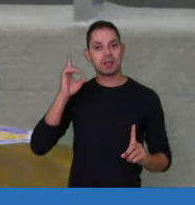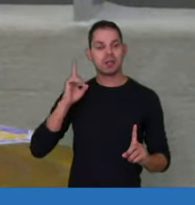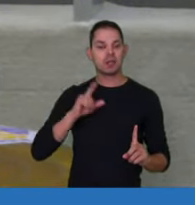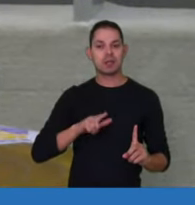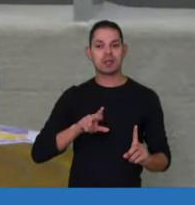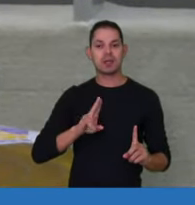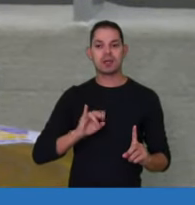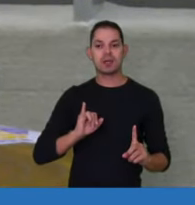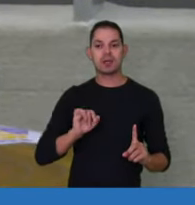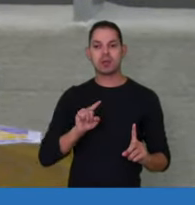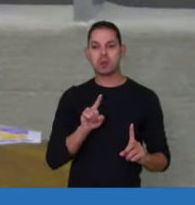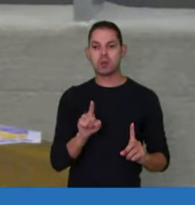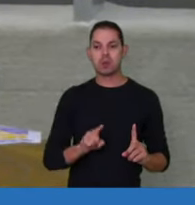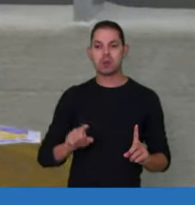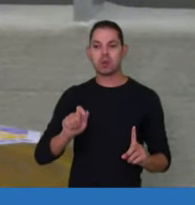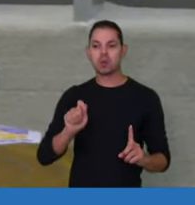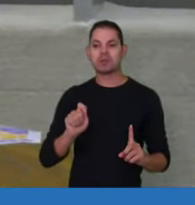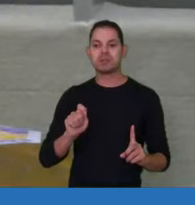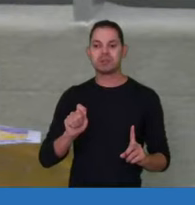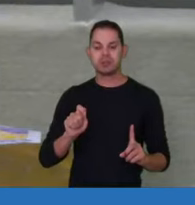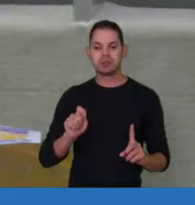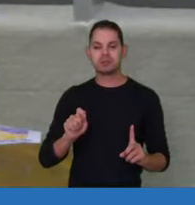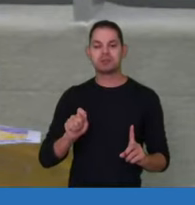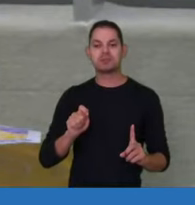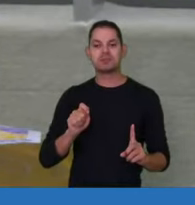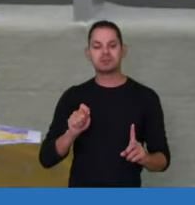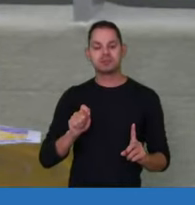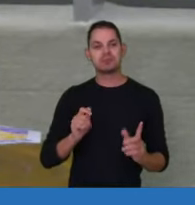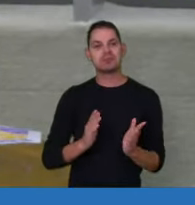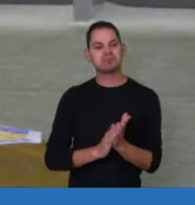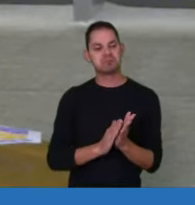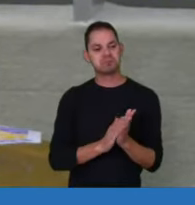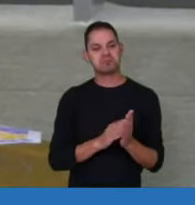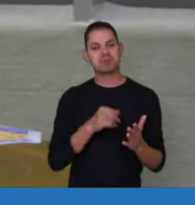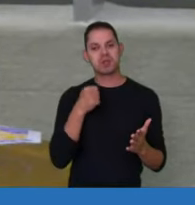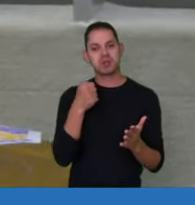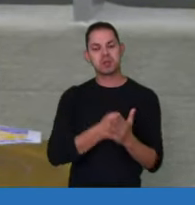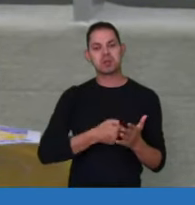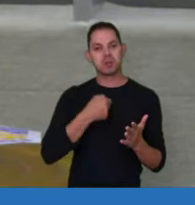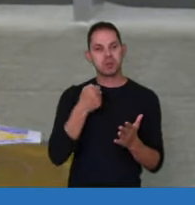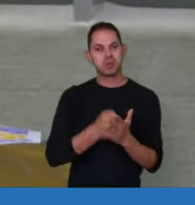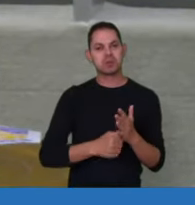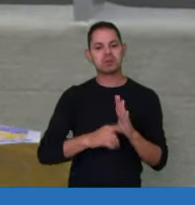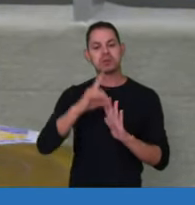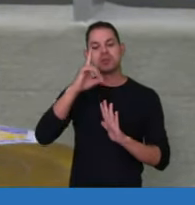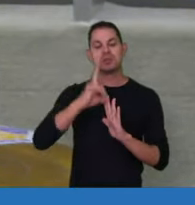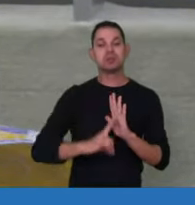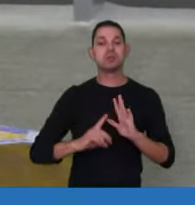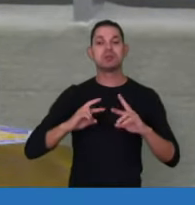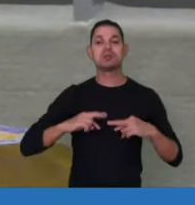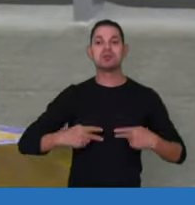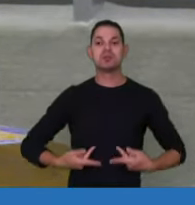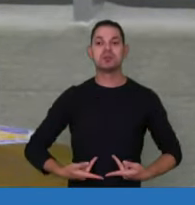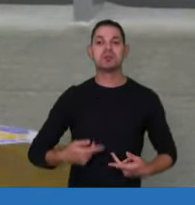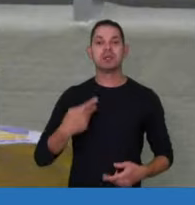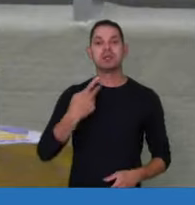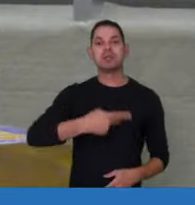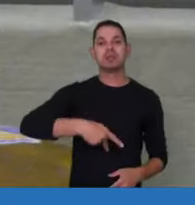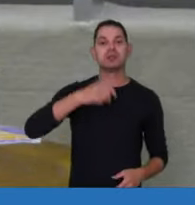Erundina, expressão imensa da luta pelos direitos humanos em nosso país.